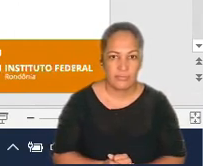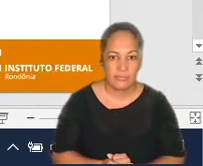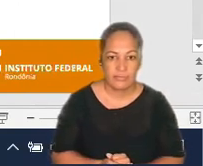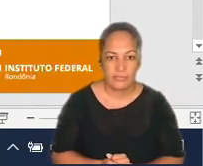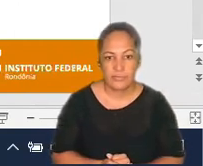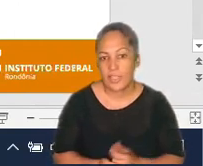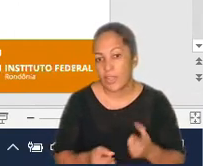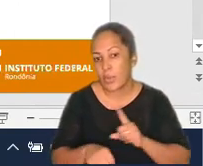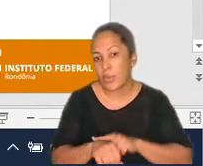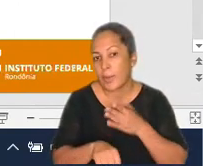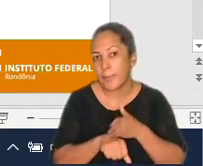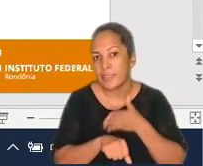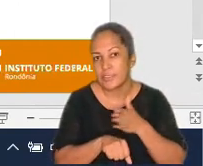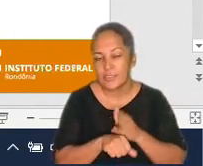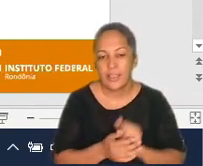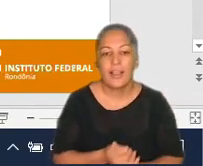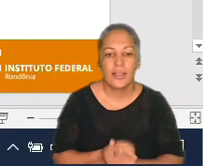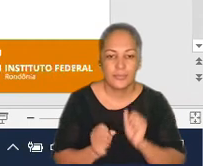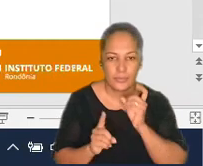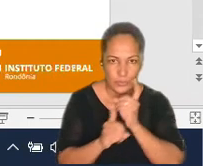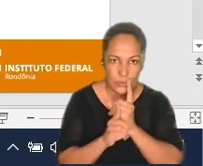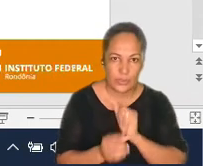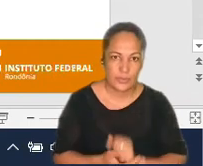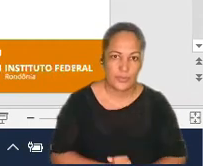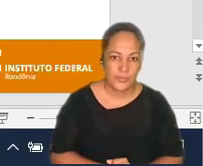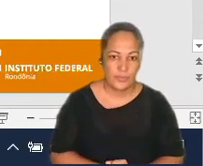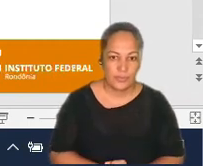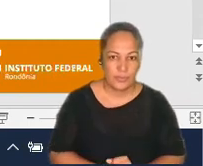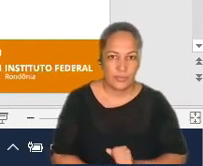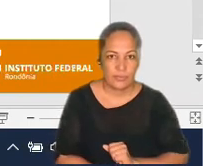Uai, pessoal. Cadê a hora de praticar? Tá aqui.